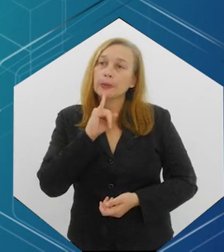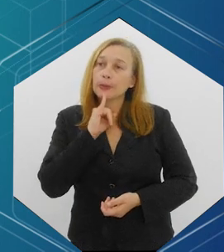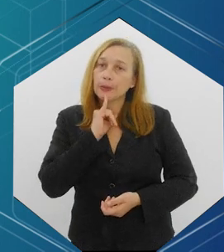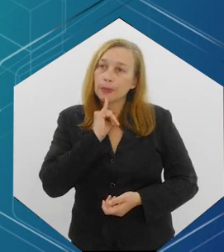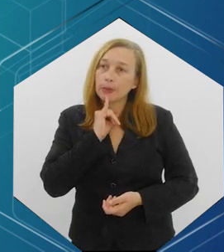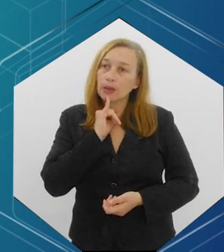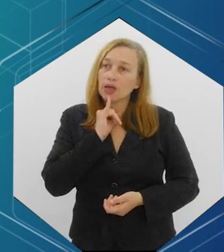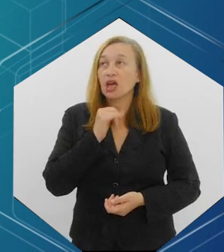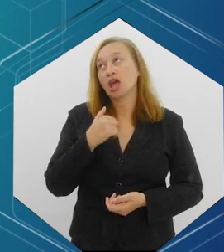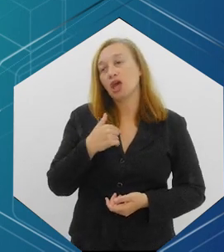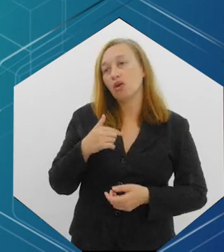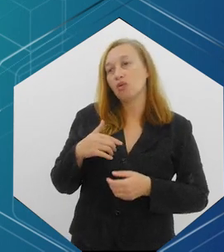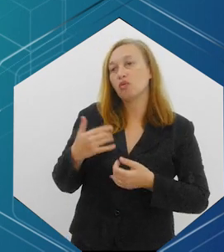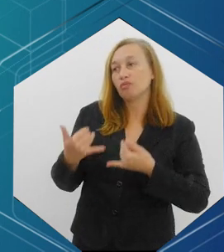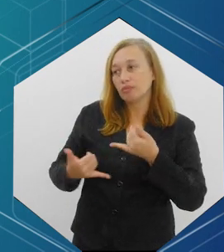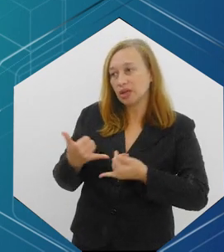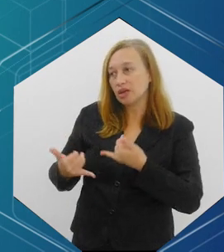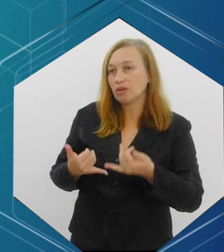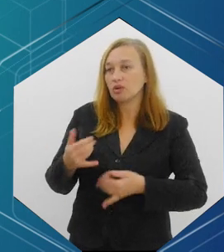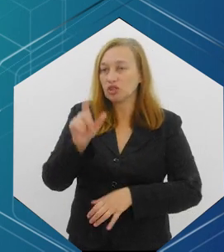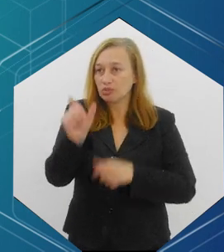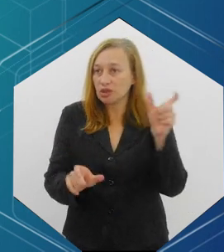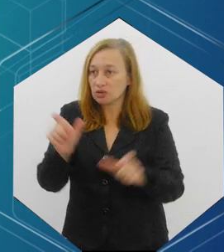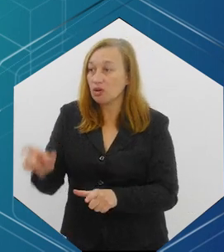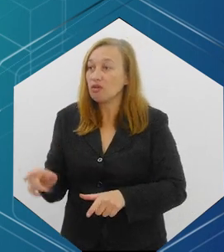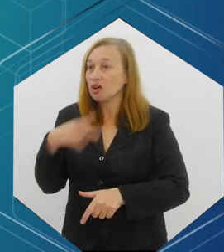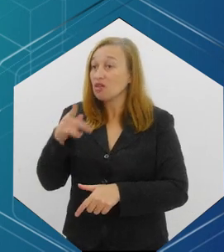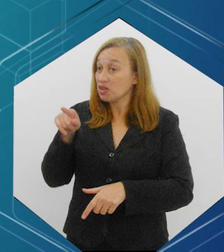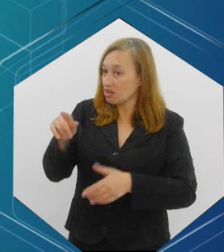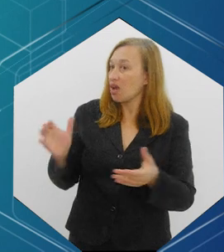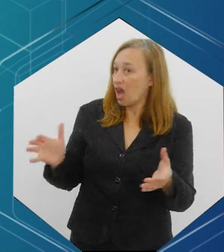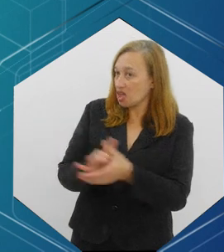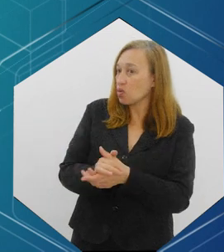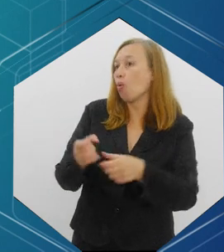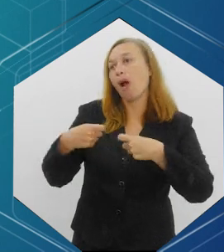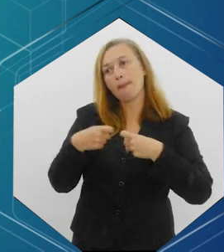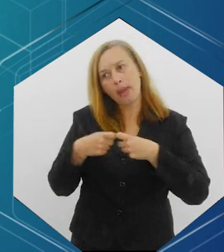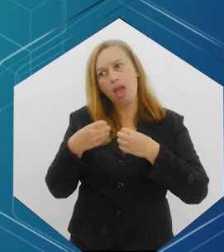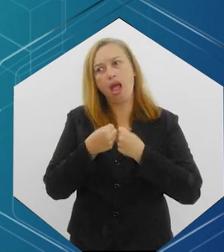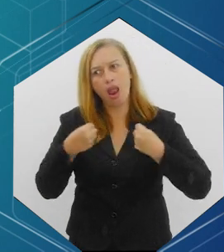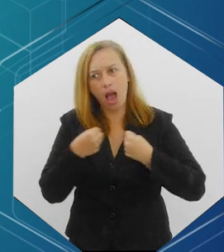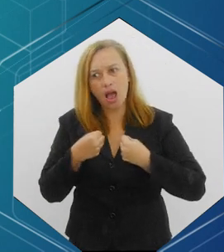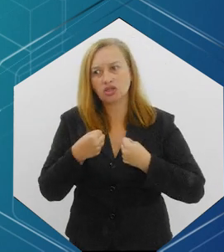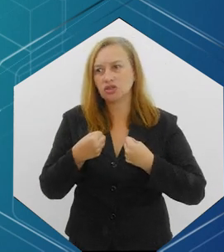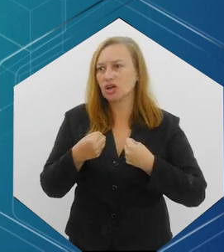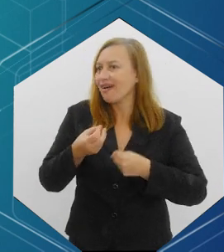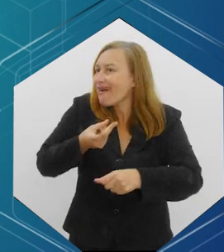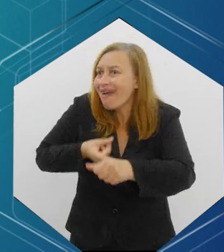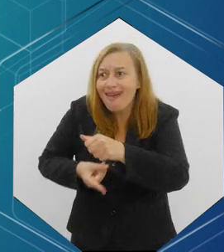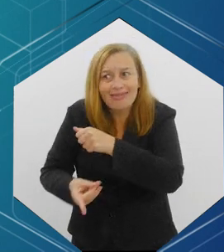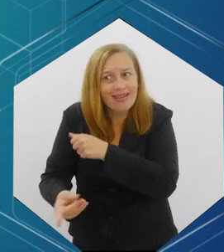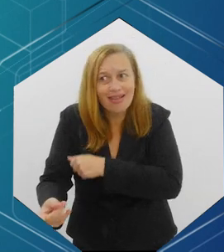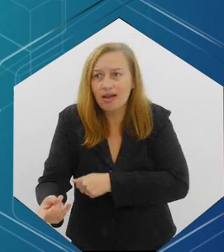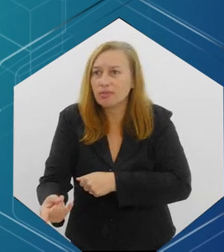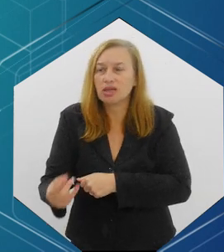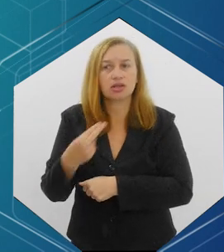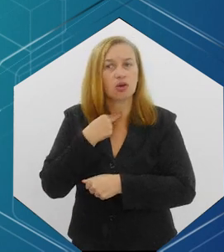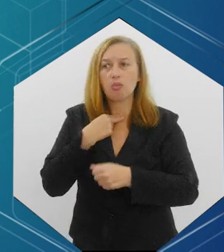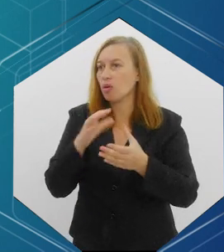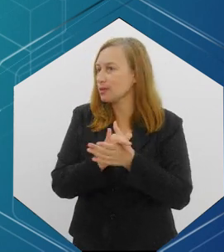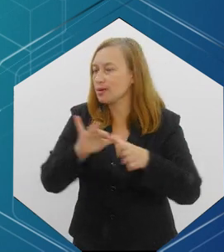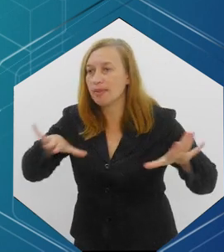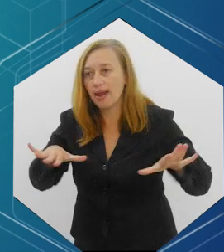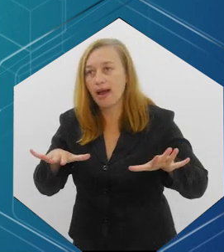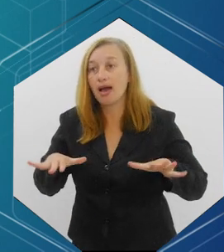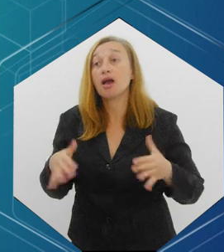Principalmente dessa forma. Infelizmente, eu costumo brincar com meu paciente, dizer que ele casou com a meia elástica sem divórcio. Não